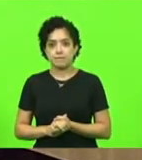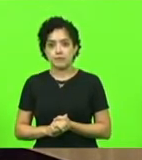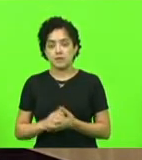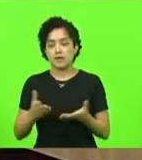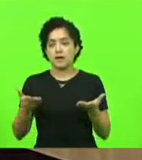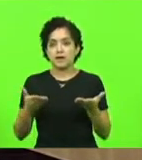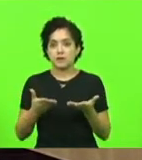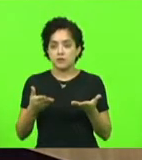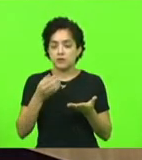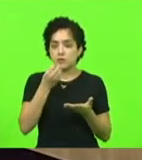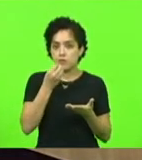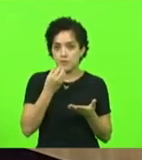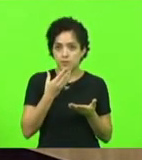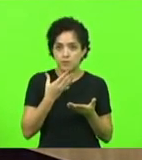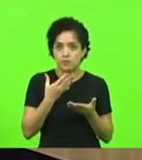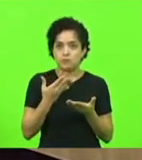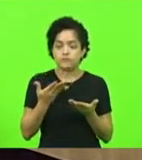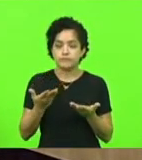é bom, né, deputado